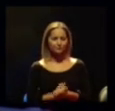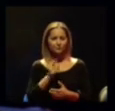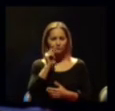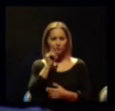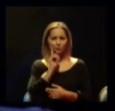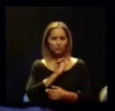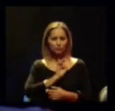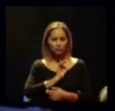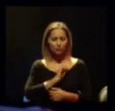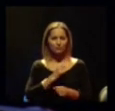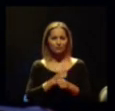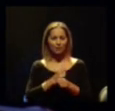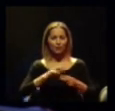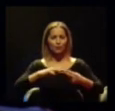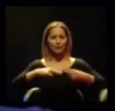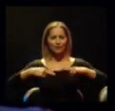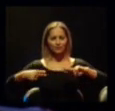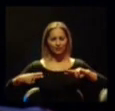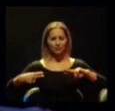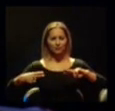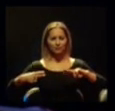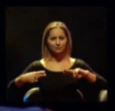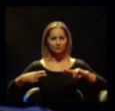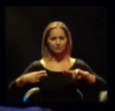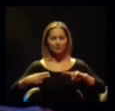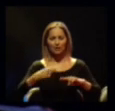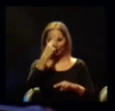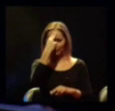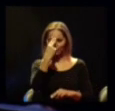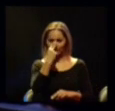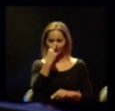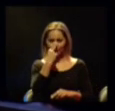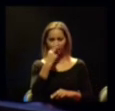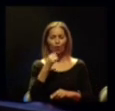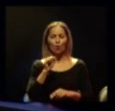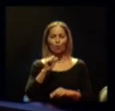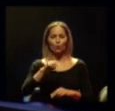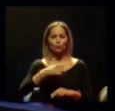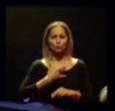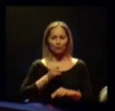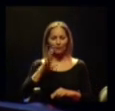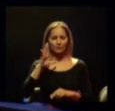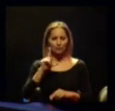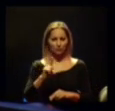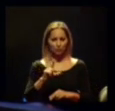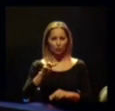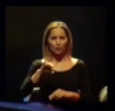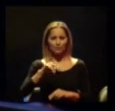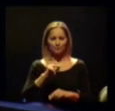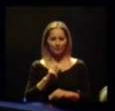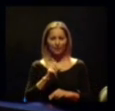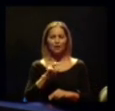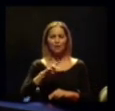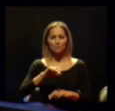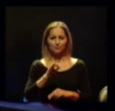Srs. Vereadores das Câmaras Municipais de Guimarães, Gondomar, Lisboa, Maia,